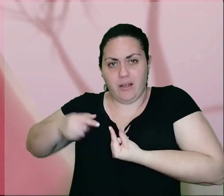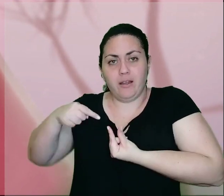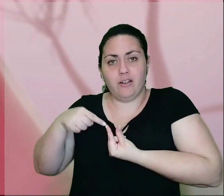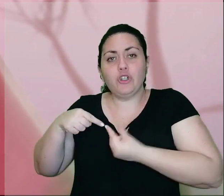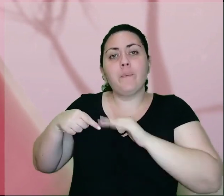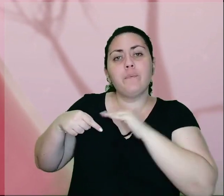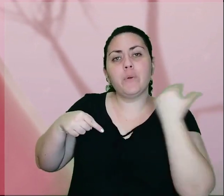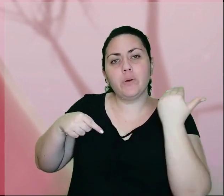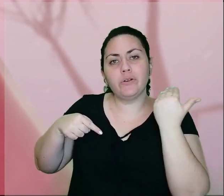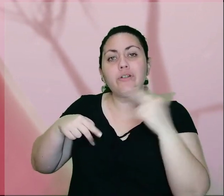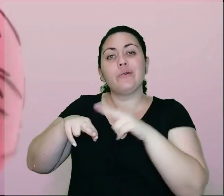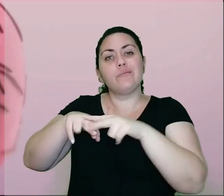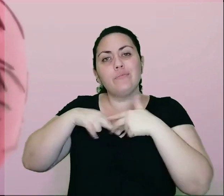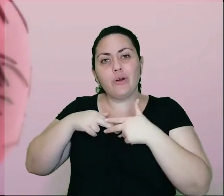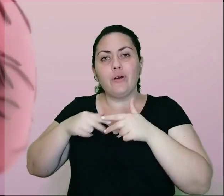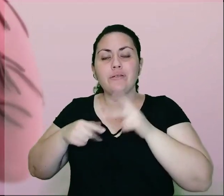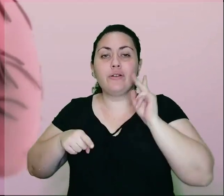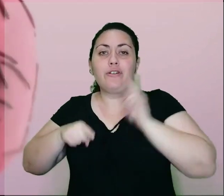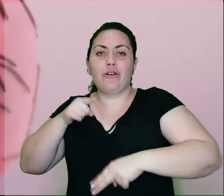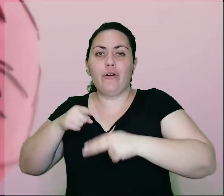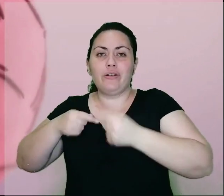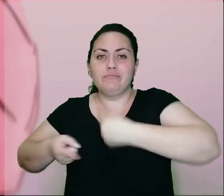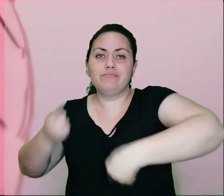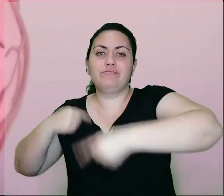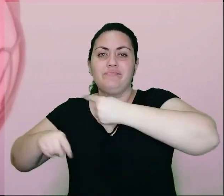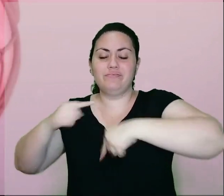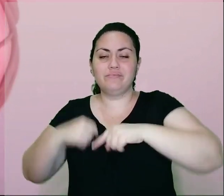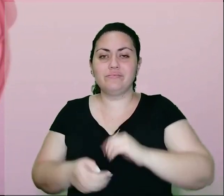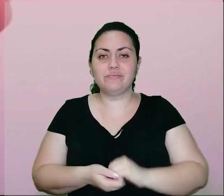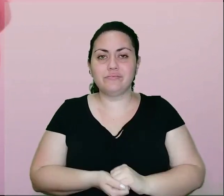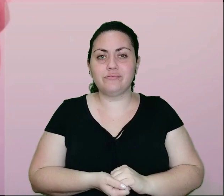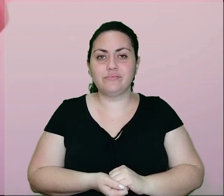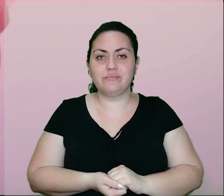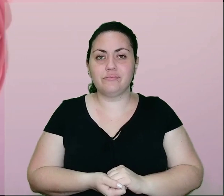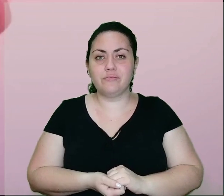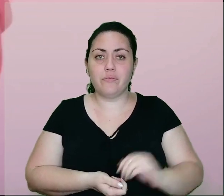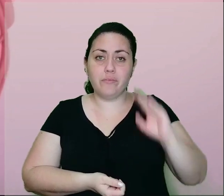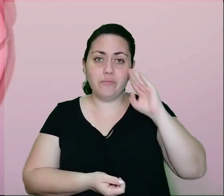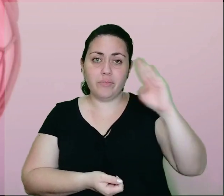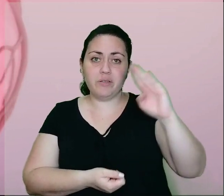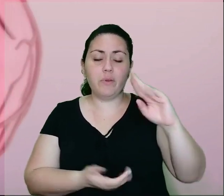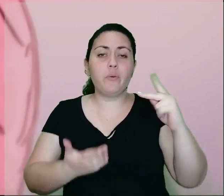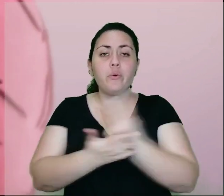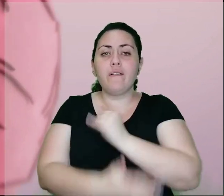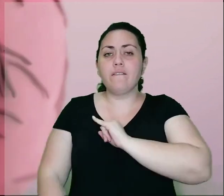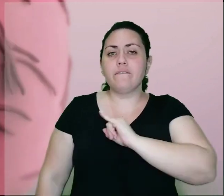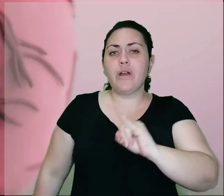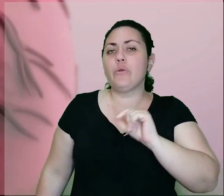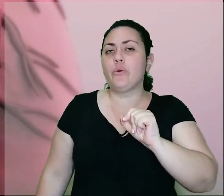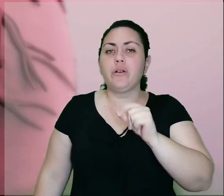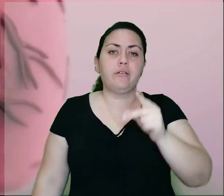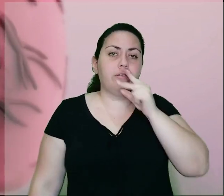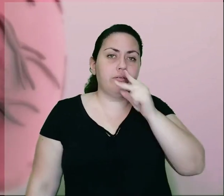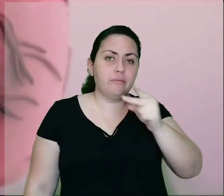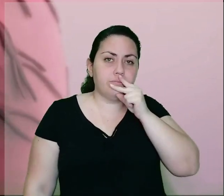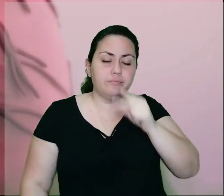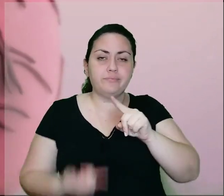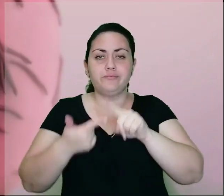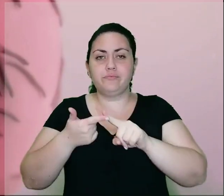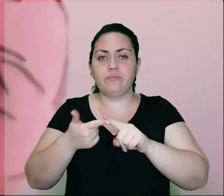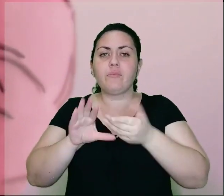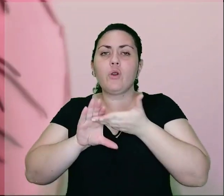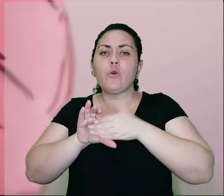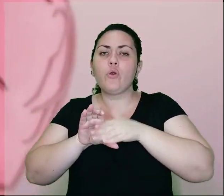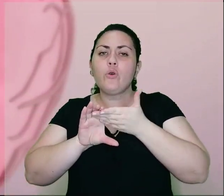coração. Os principais fatores de risco para infarto são o tabagismo, o colesterol